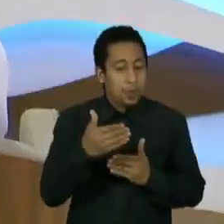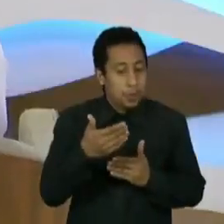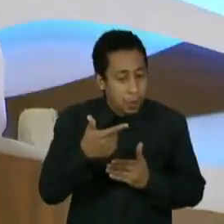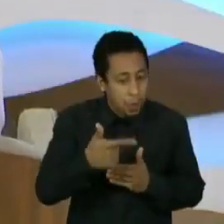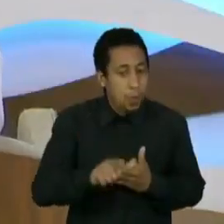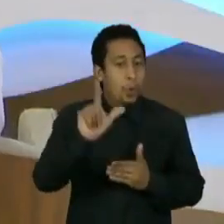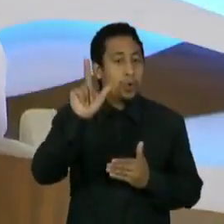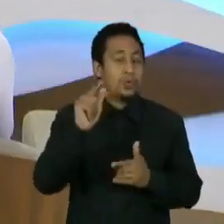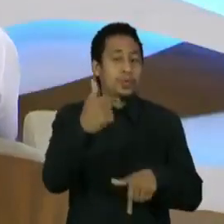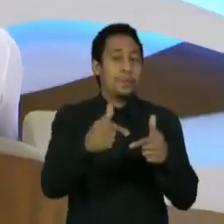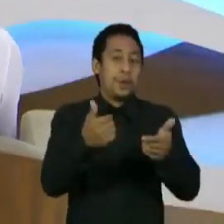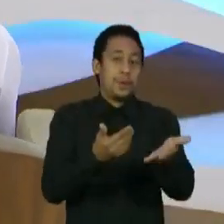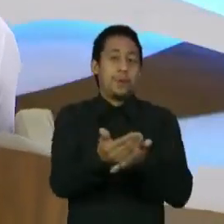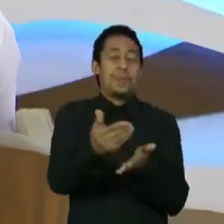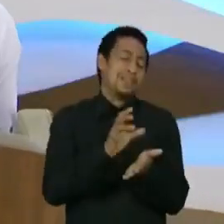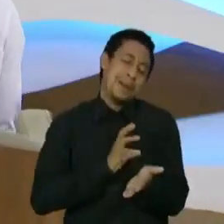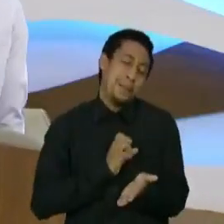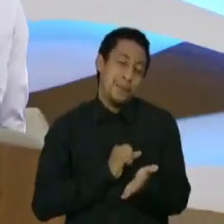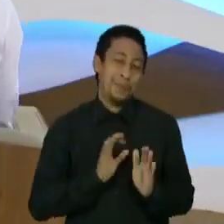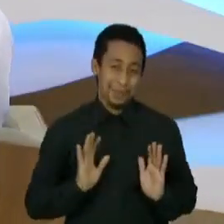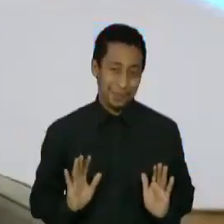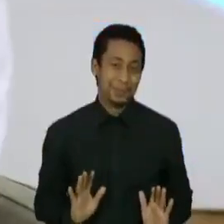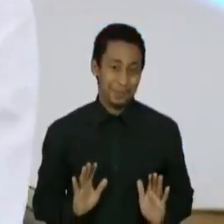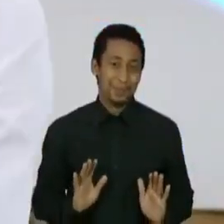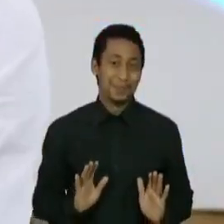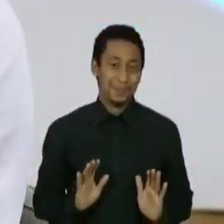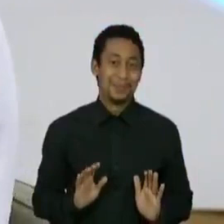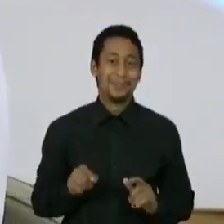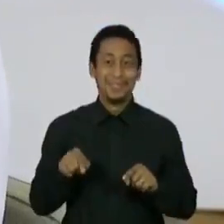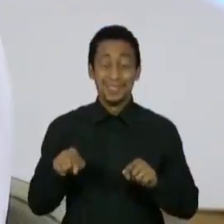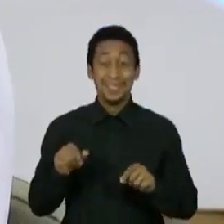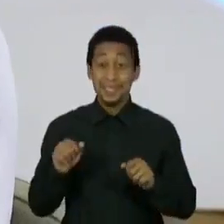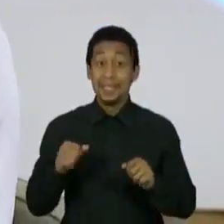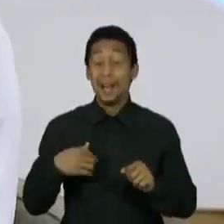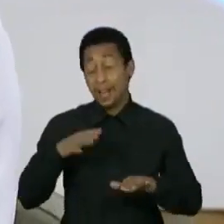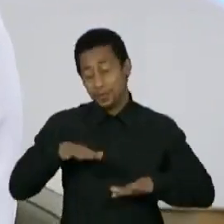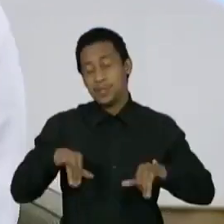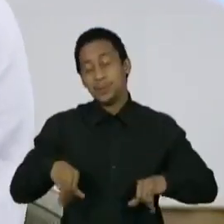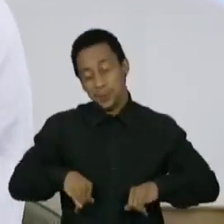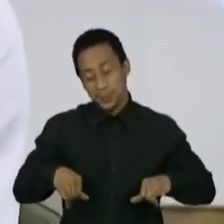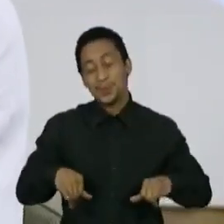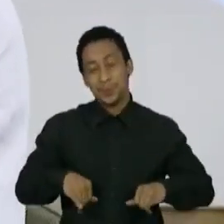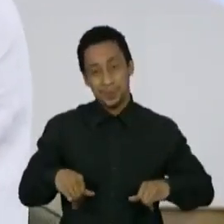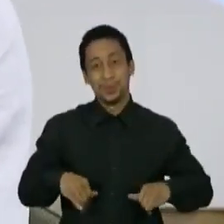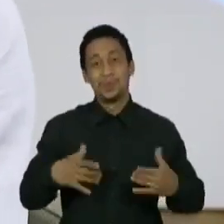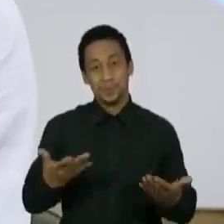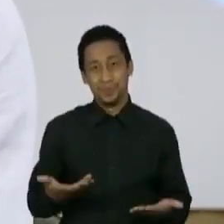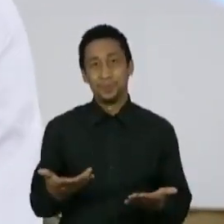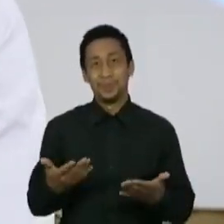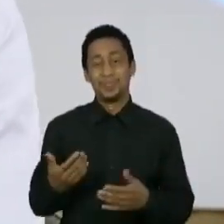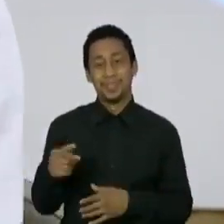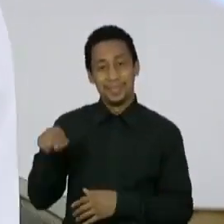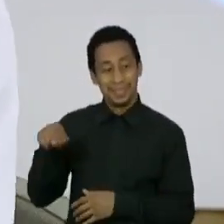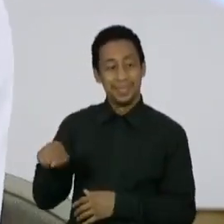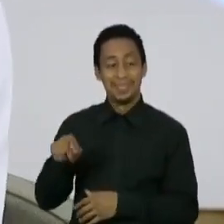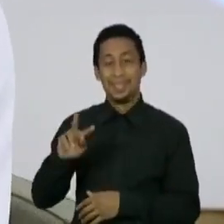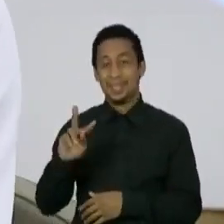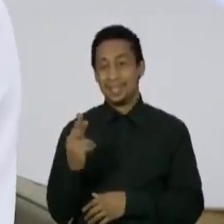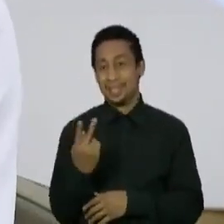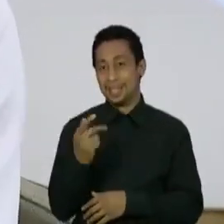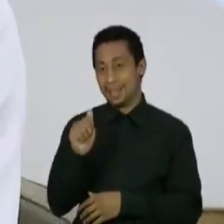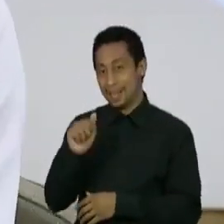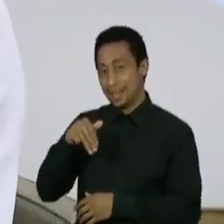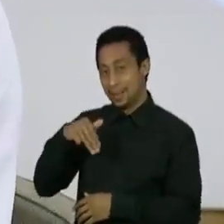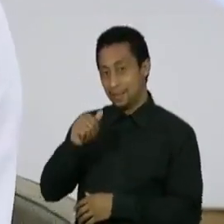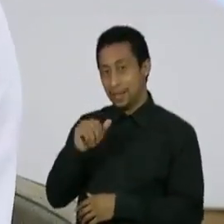amor um amor tá tão volúvel mas eu sofro assim e o hamster sofri muito porque foi uma coisa muito